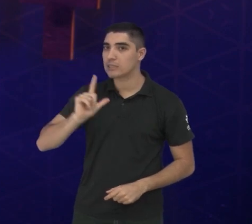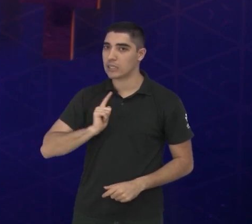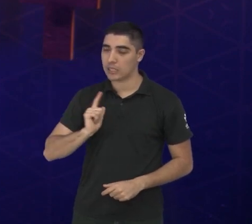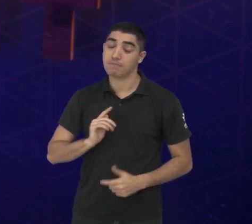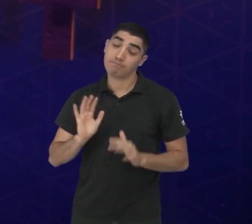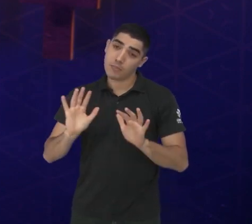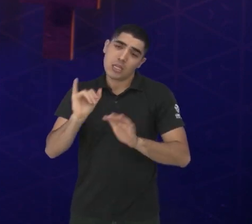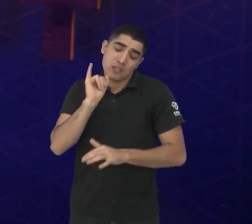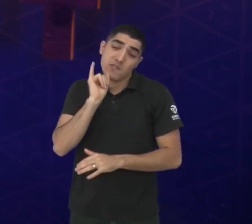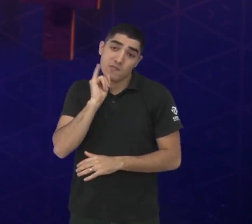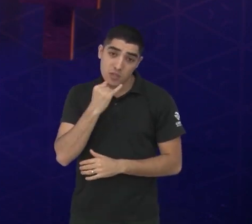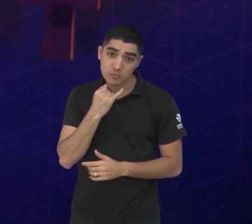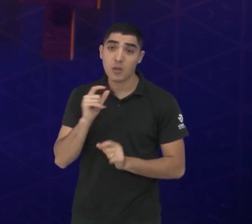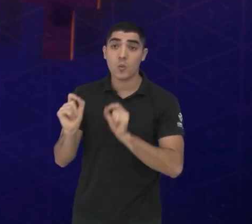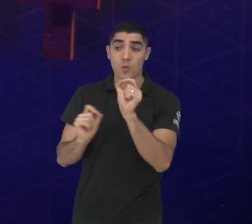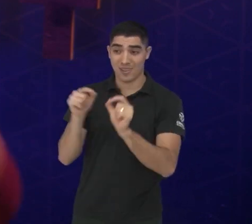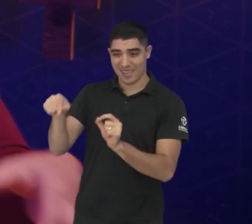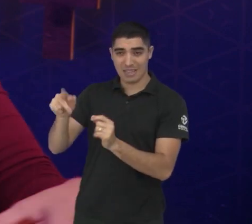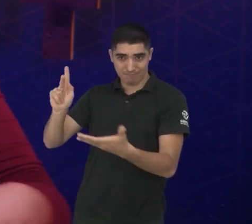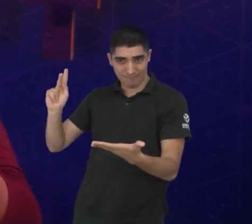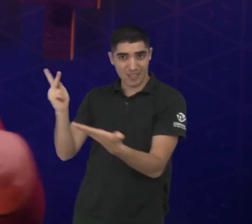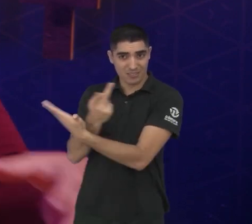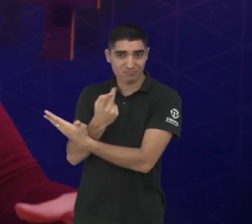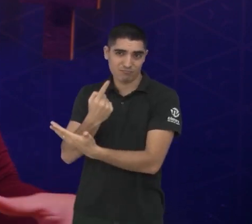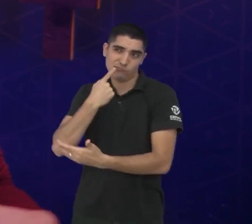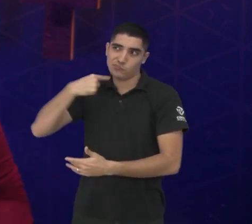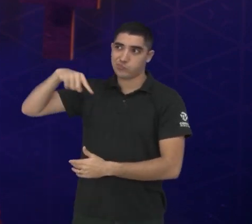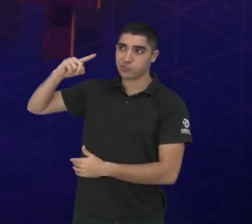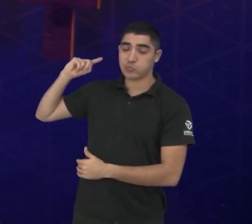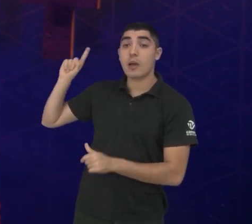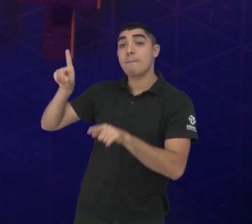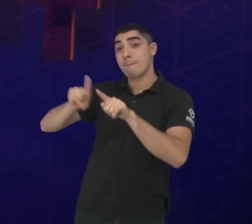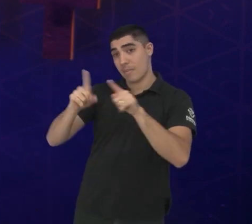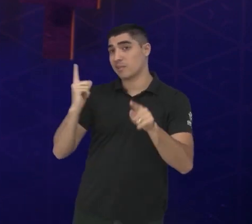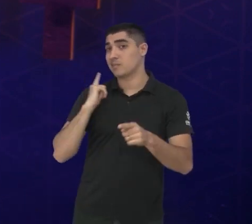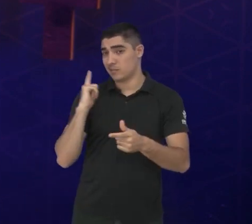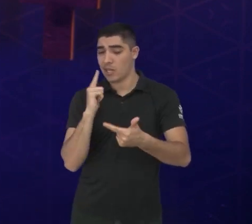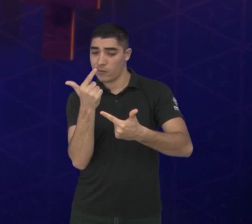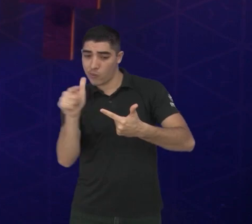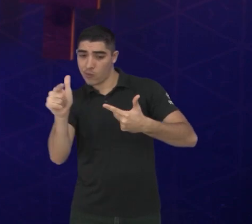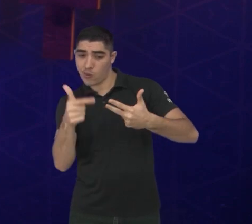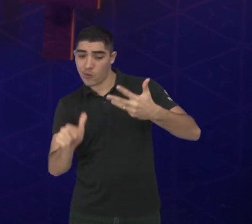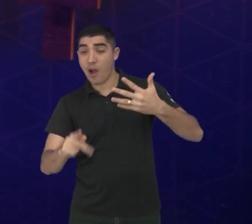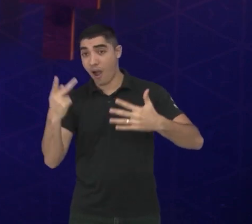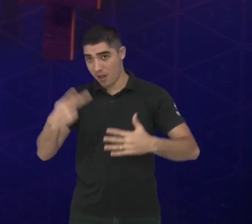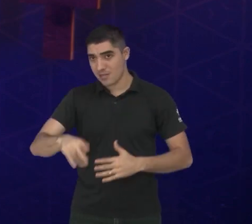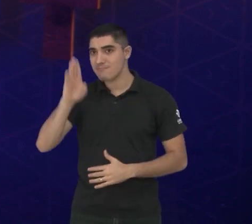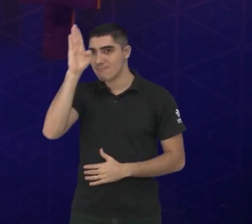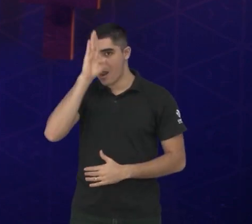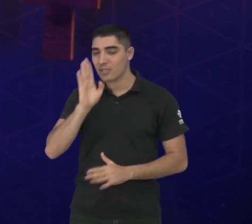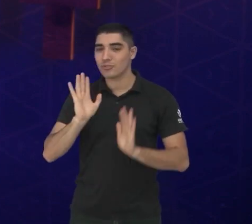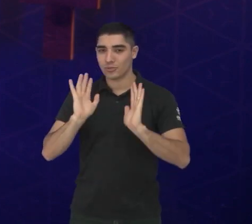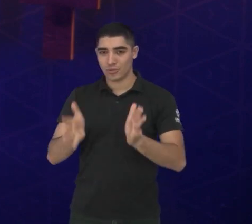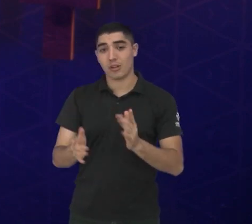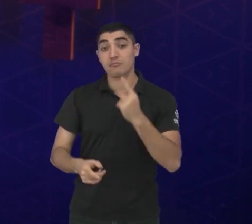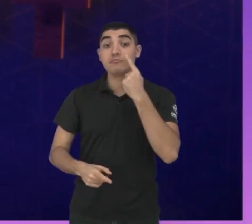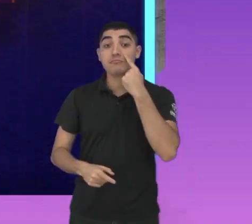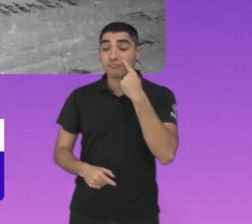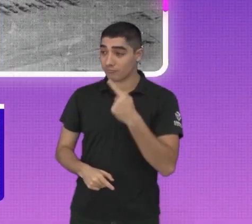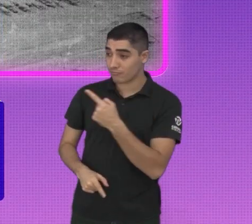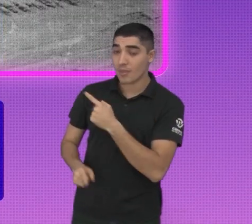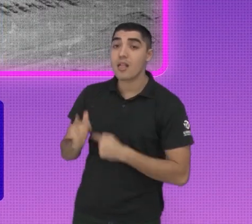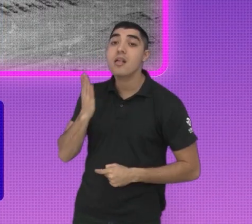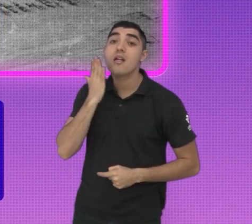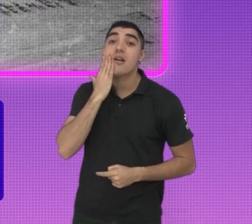complicada. Mas infelizmente, né, Tami, essa tragédia foi uma história recente, mas a gente tem outras, né, aqui no Brasil que marcaram.